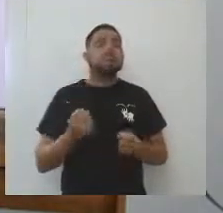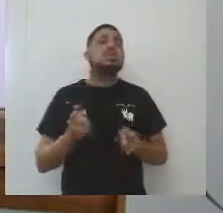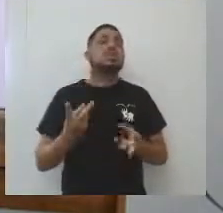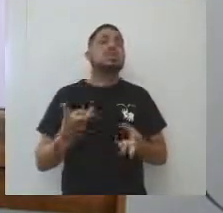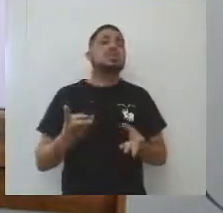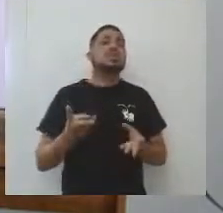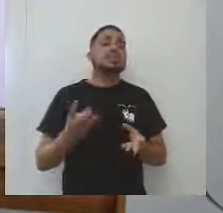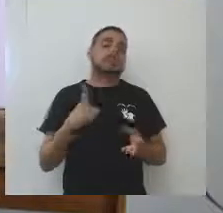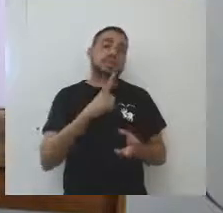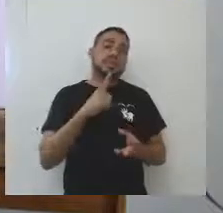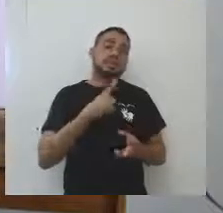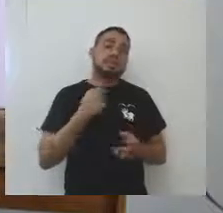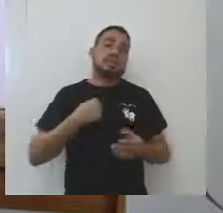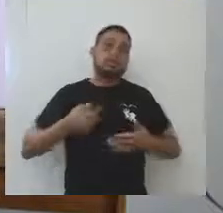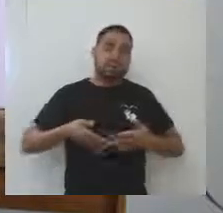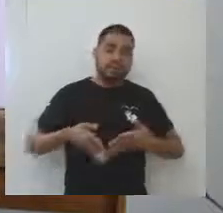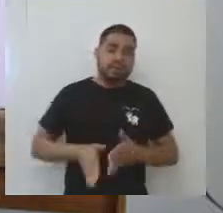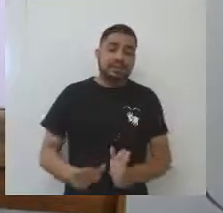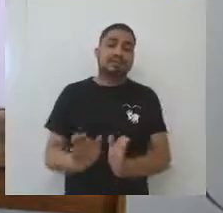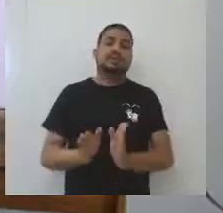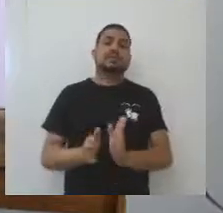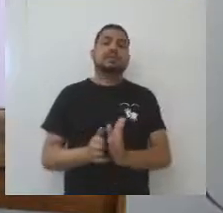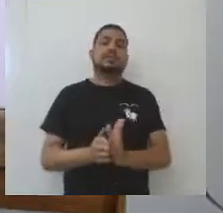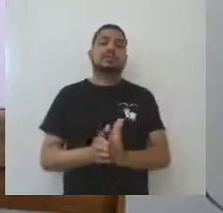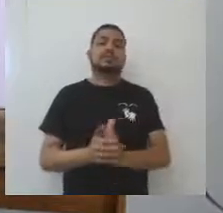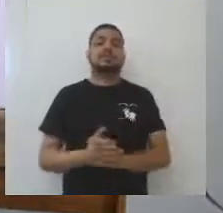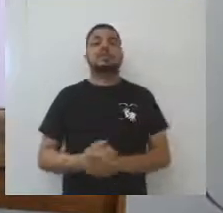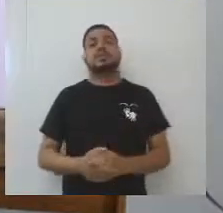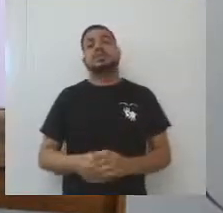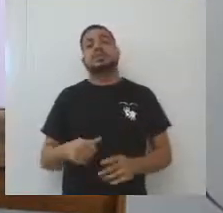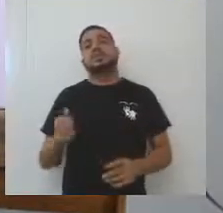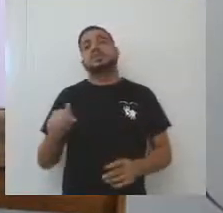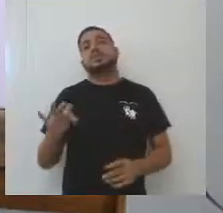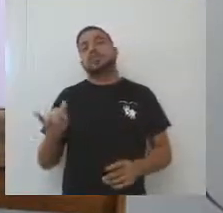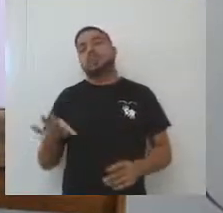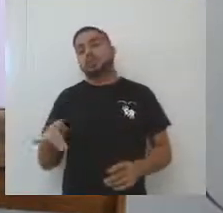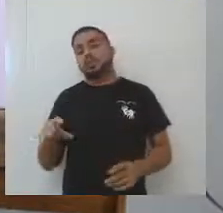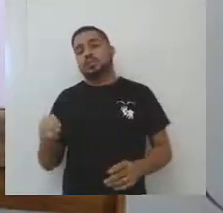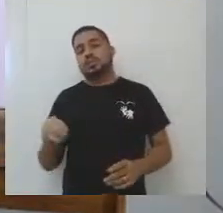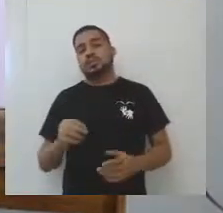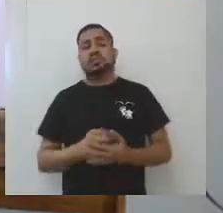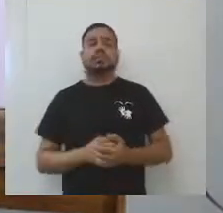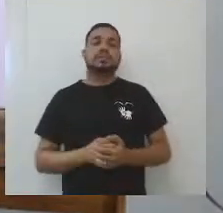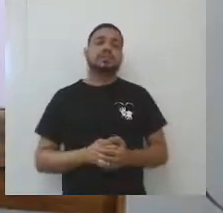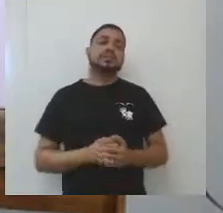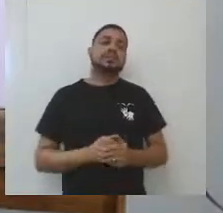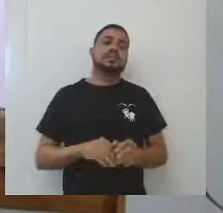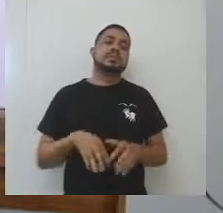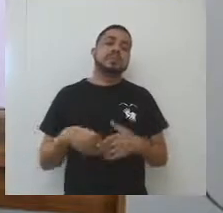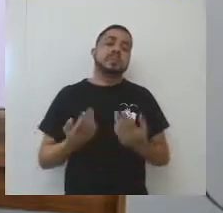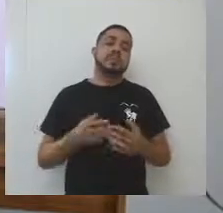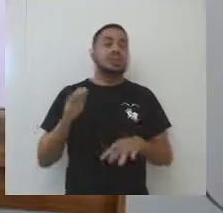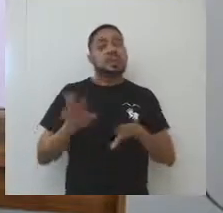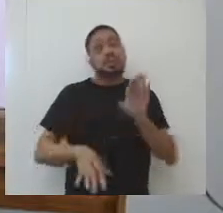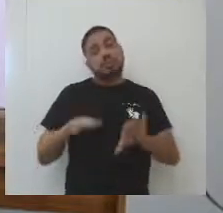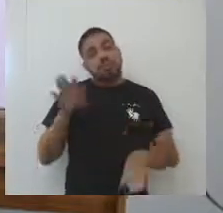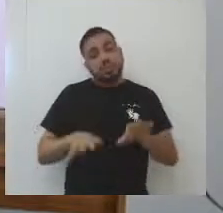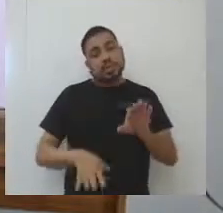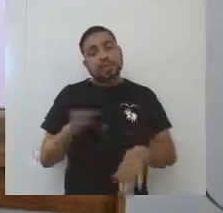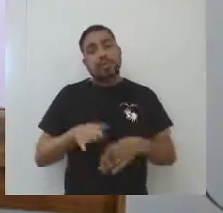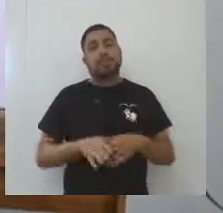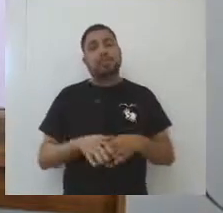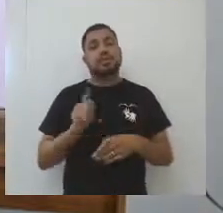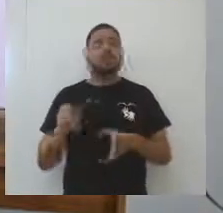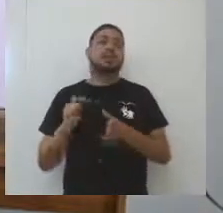quantas possibilidades tem de eu nascer com o albinismo? Azinho, azinho, 1/4. Então depende do que a questão